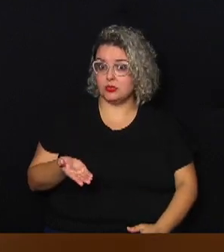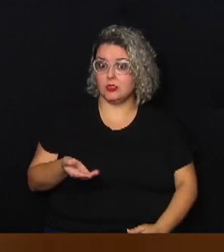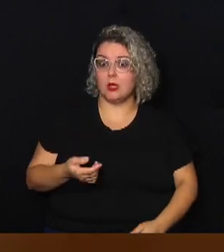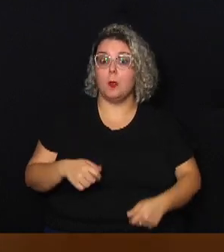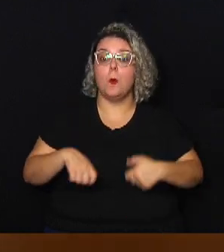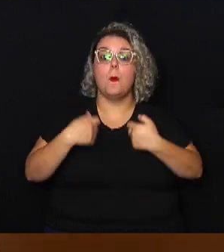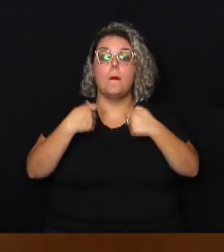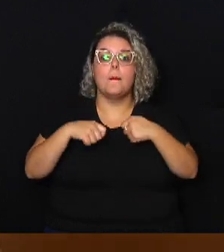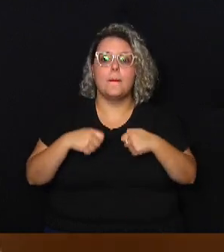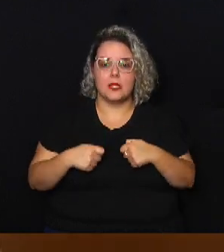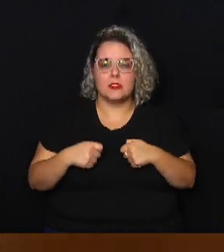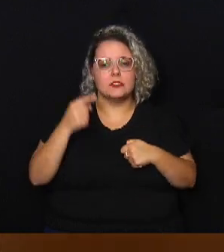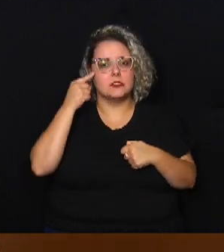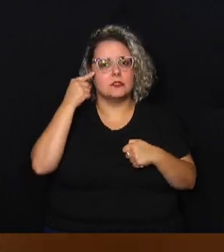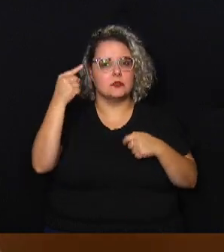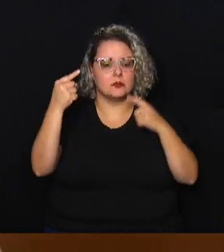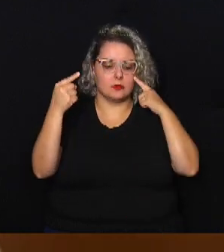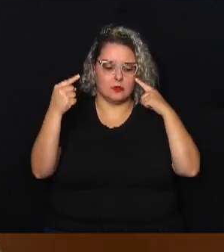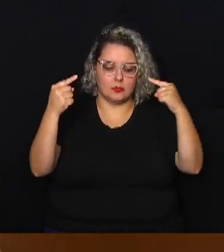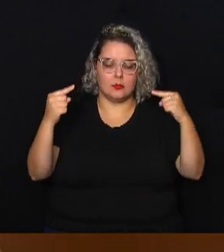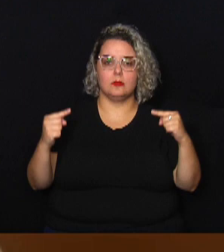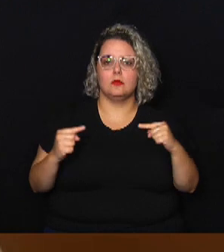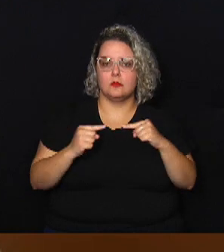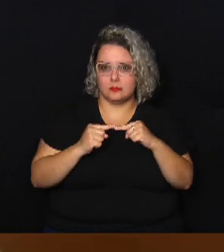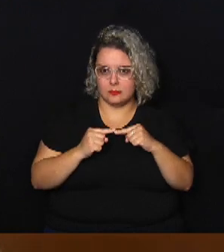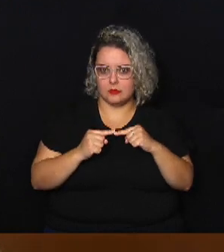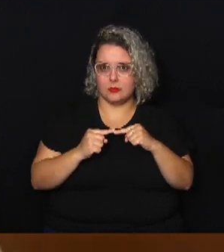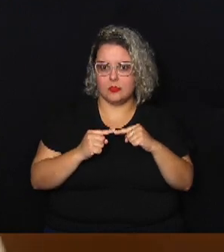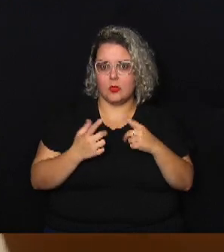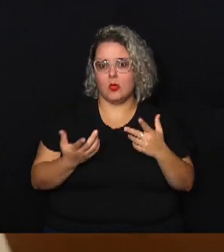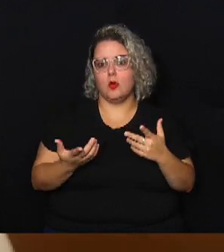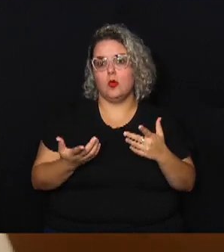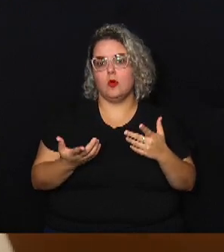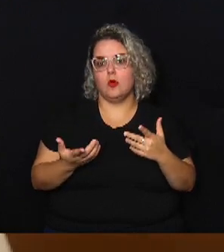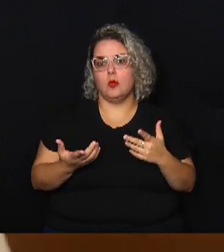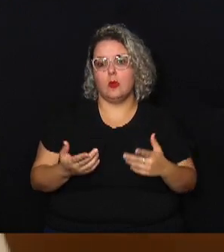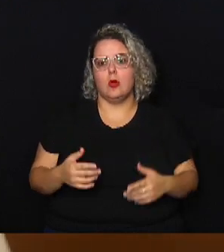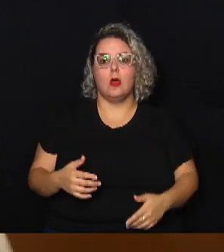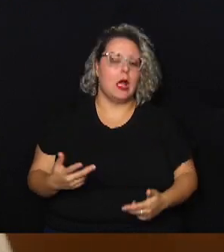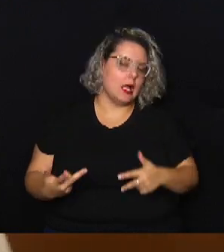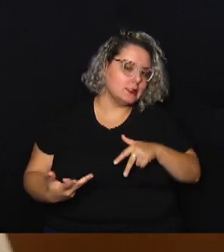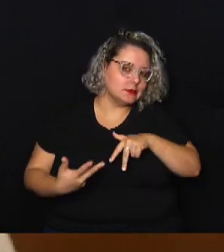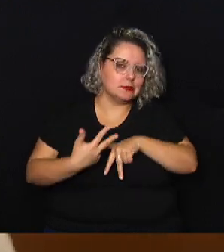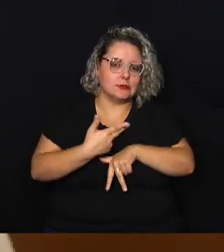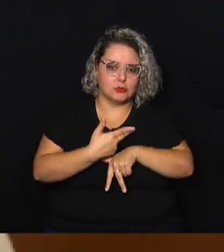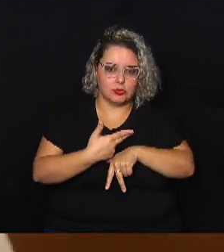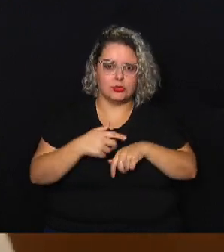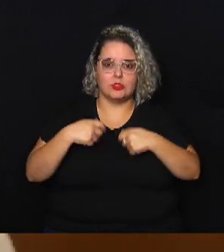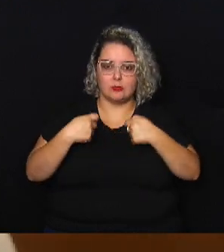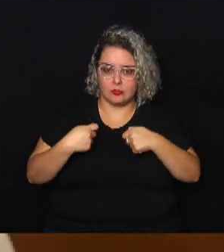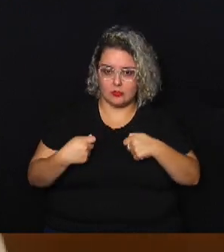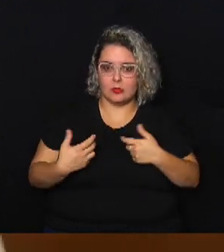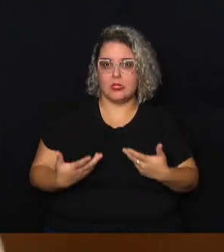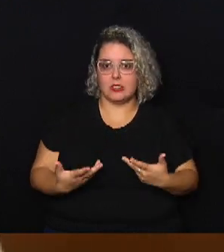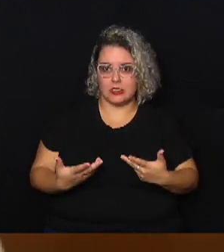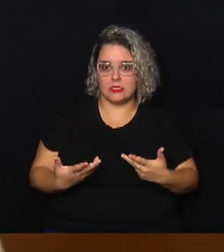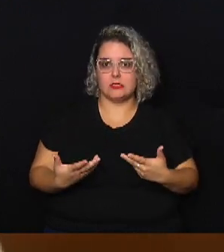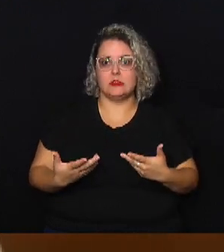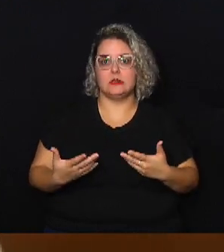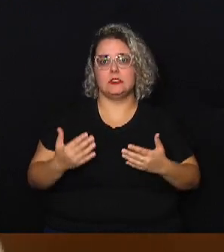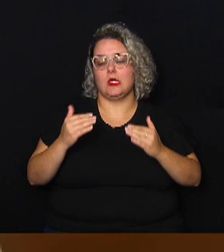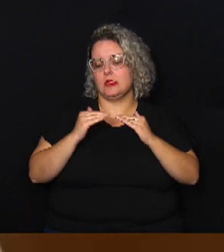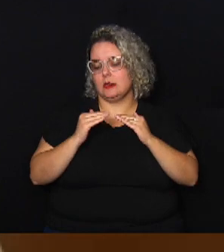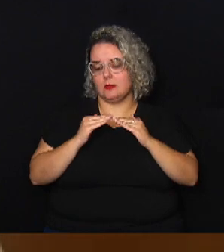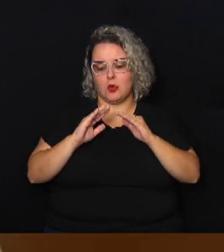ser coerente com a deformidade ou com a alteração que o paciente apresenta.